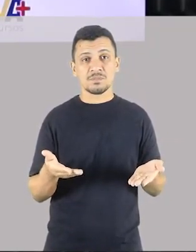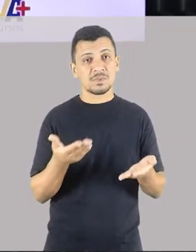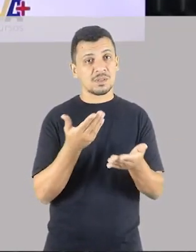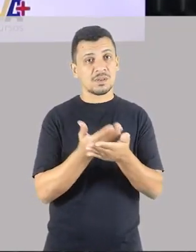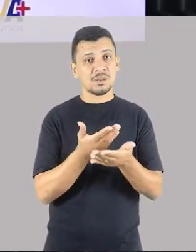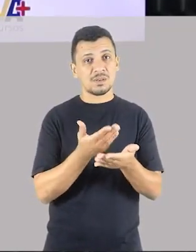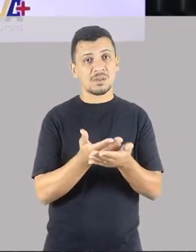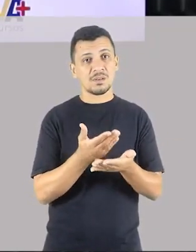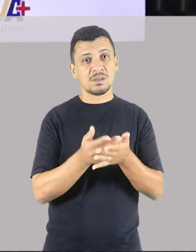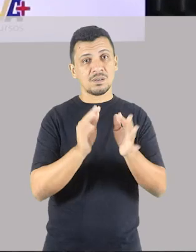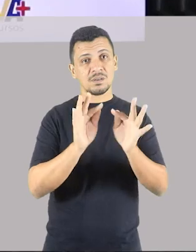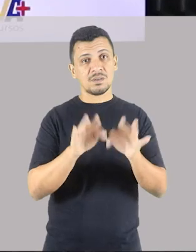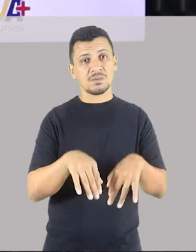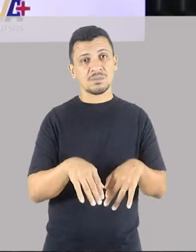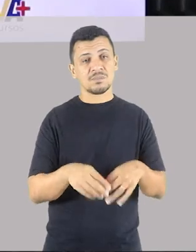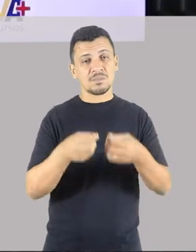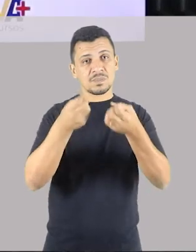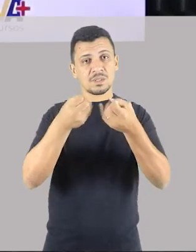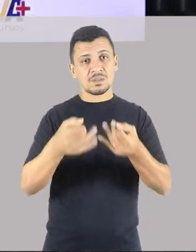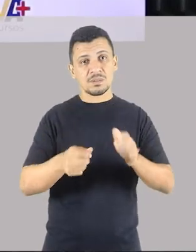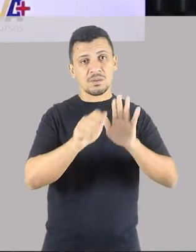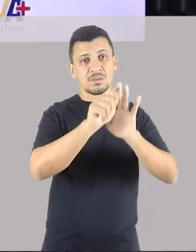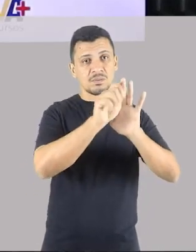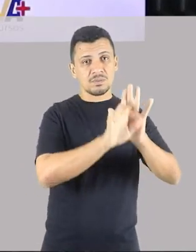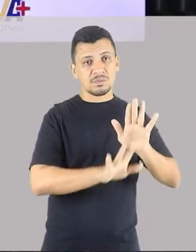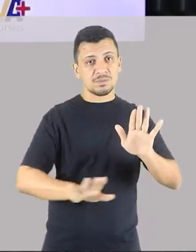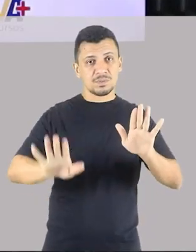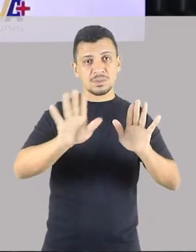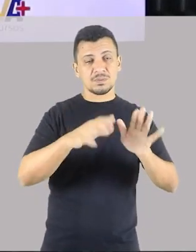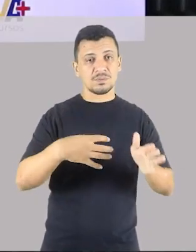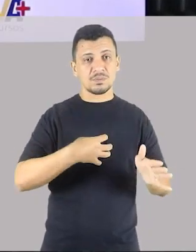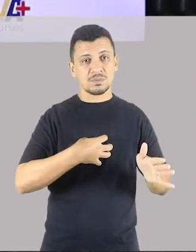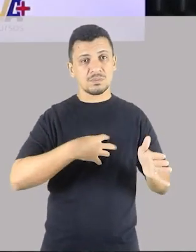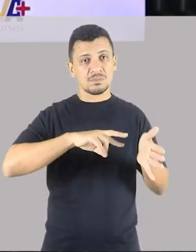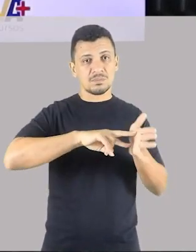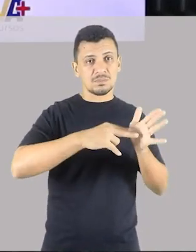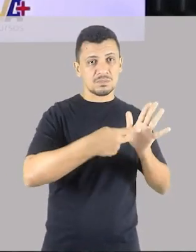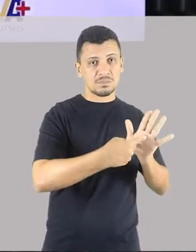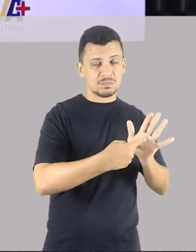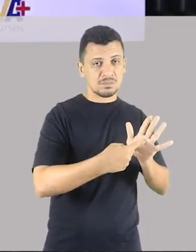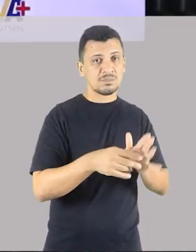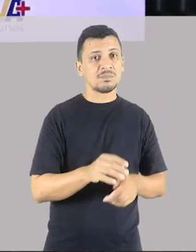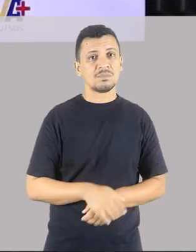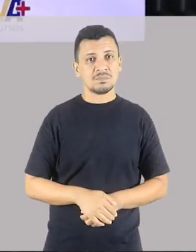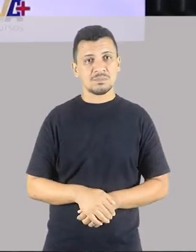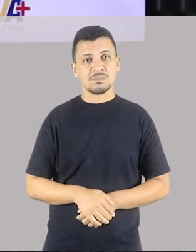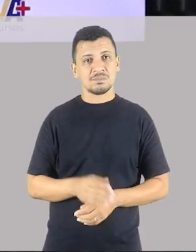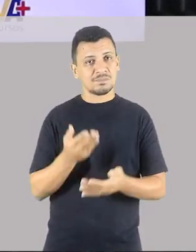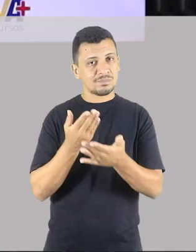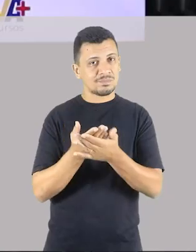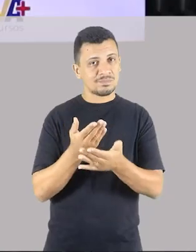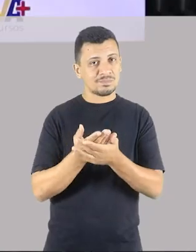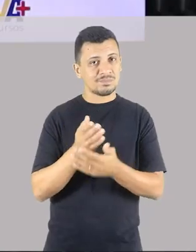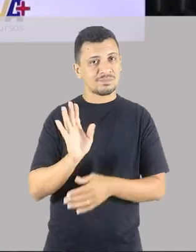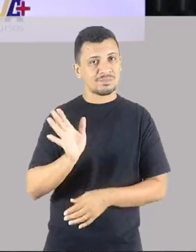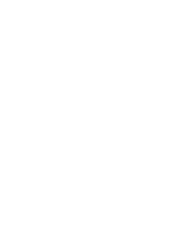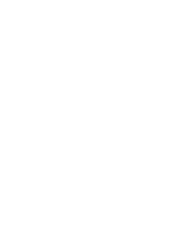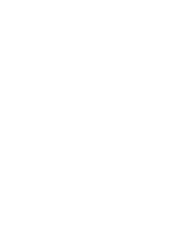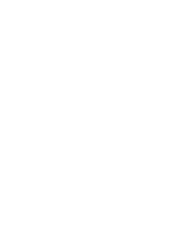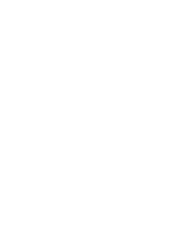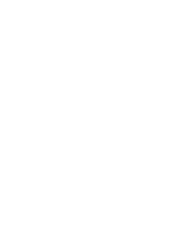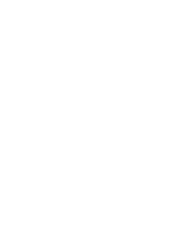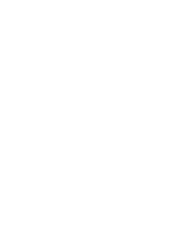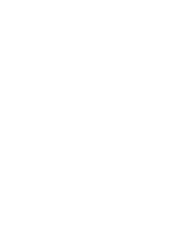aqui. Falamos sobre as figuras, outras figuras semânticas e nos vemos na próxima aula. Até lá!